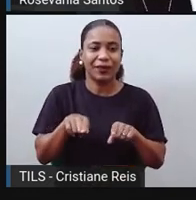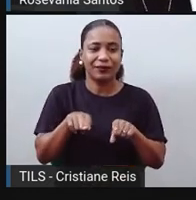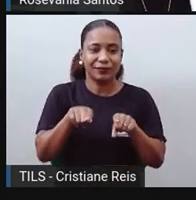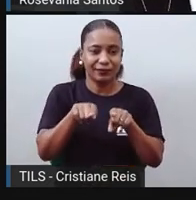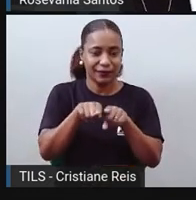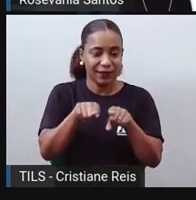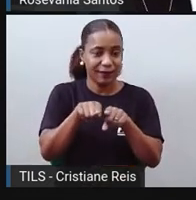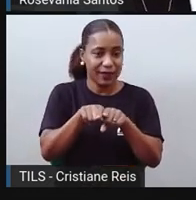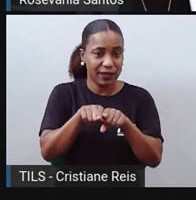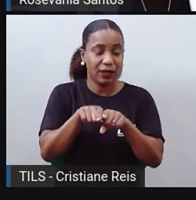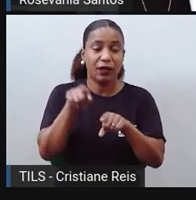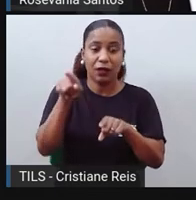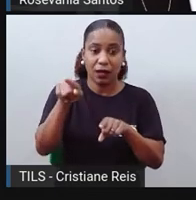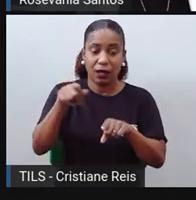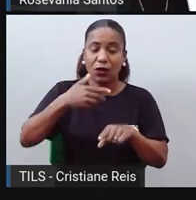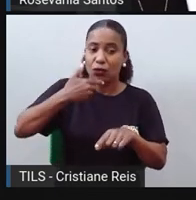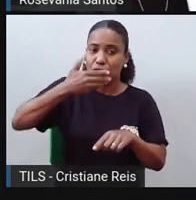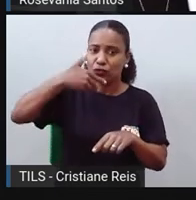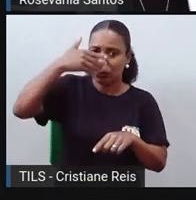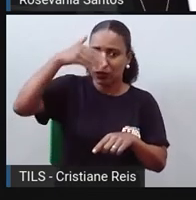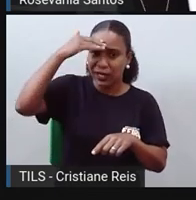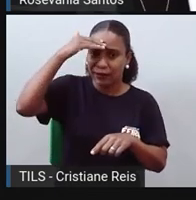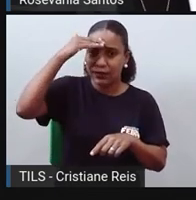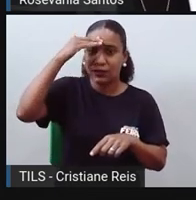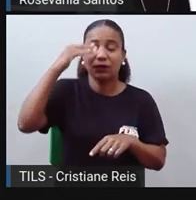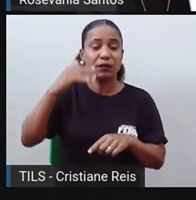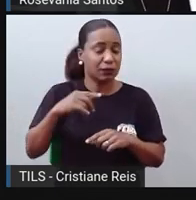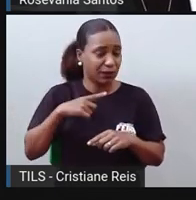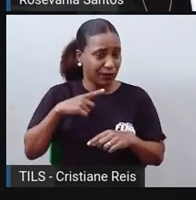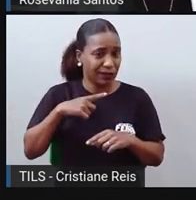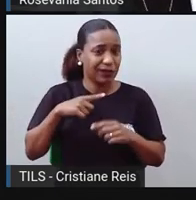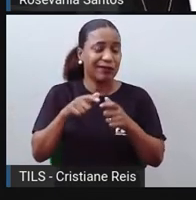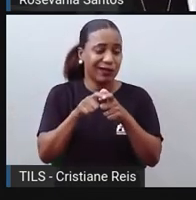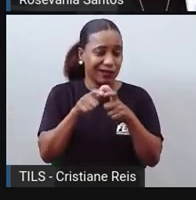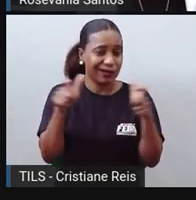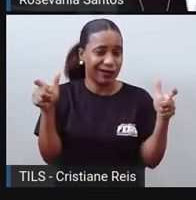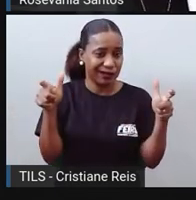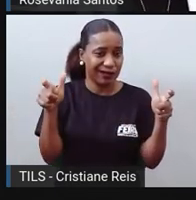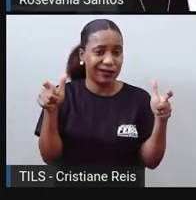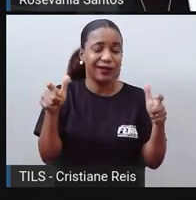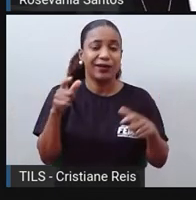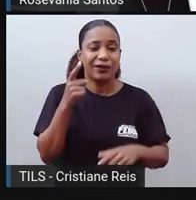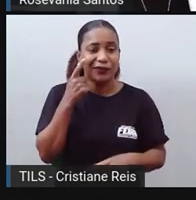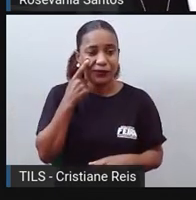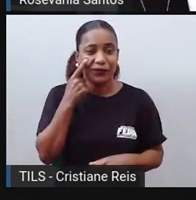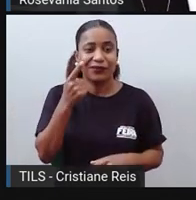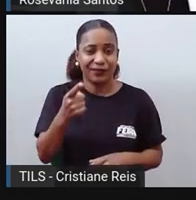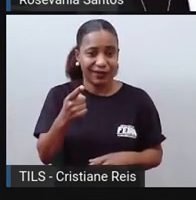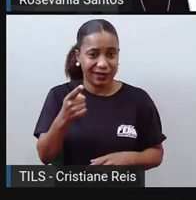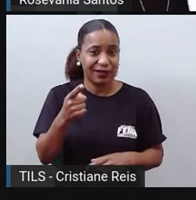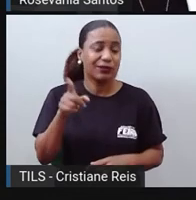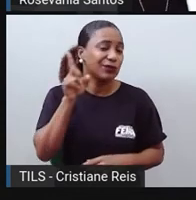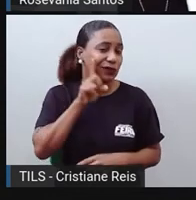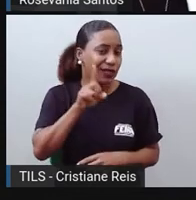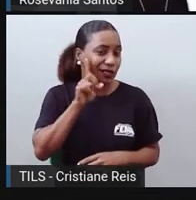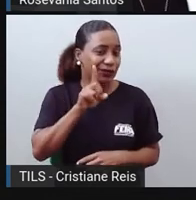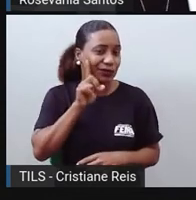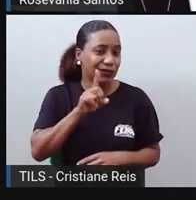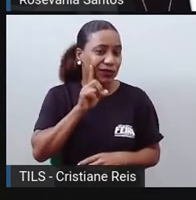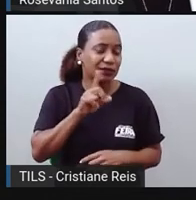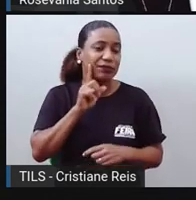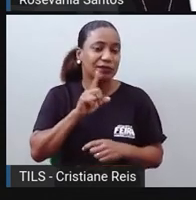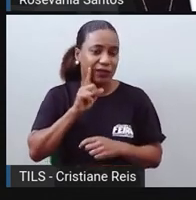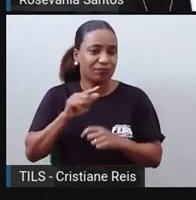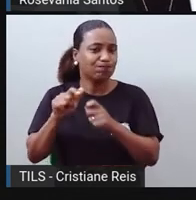os Emirados Árabes, né, Unidos, o sexto. Mas vocês percebam que eles estão começando a chegar lá. Durante muito tempo,